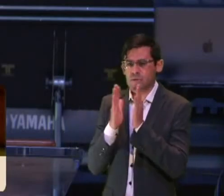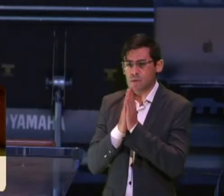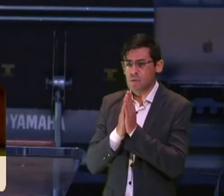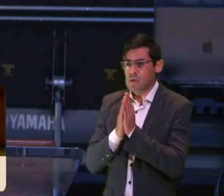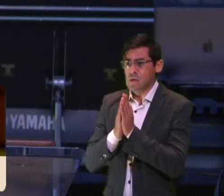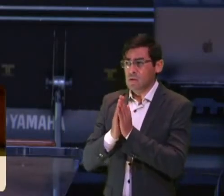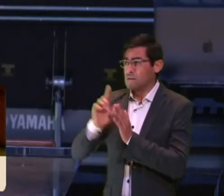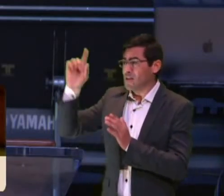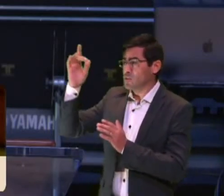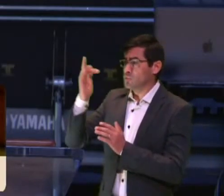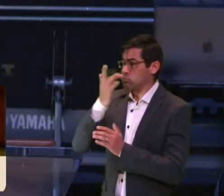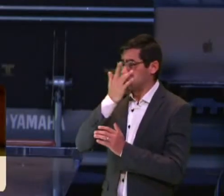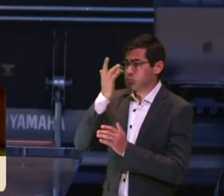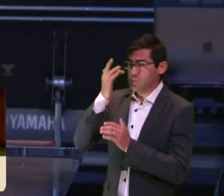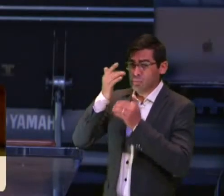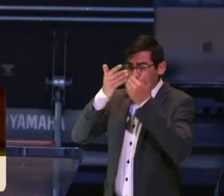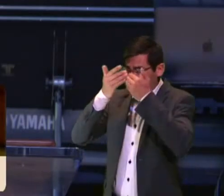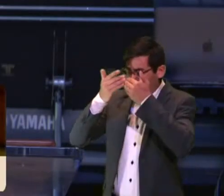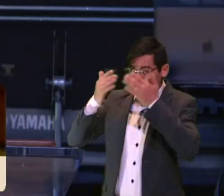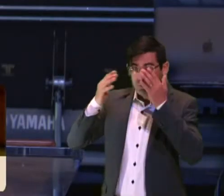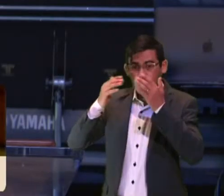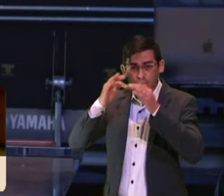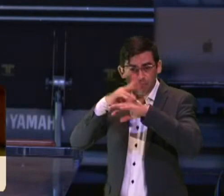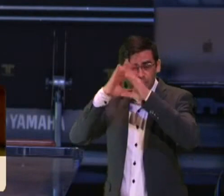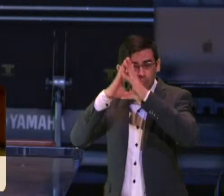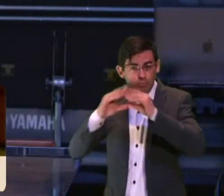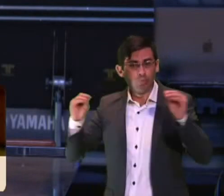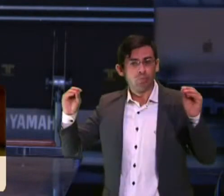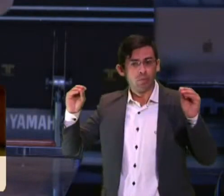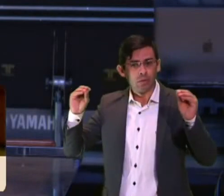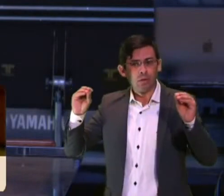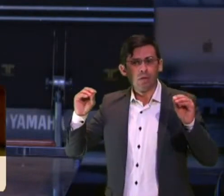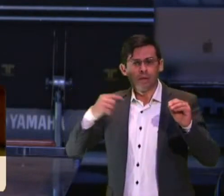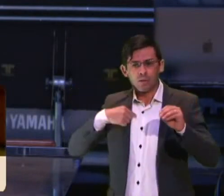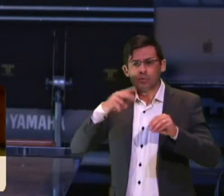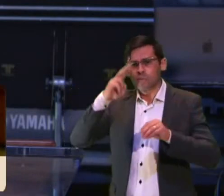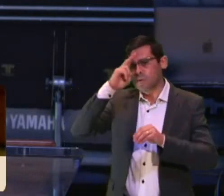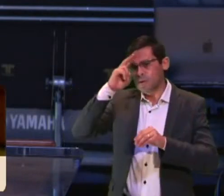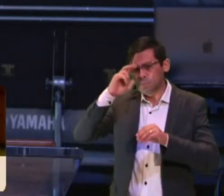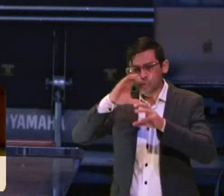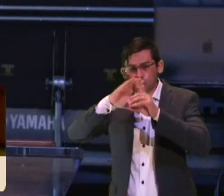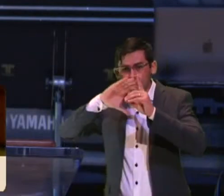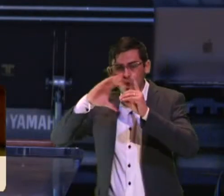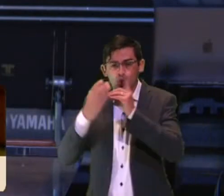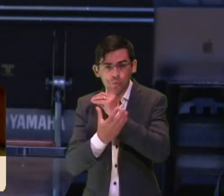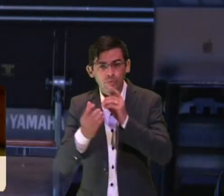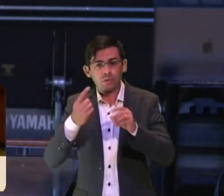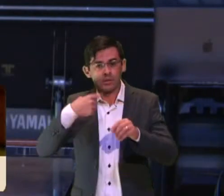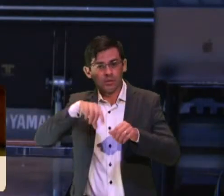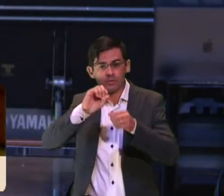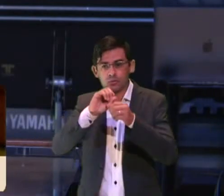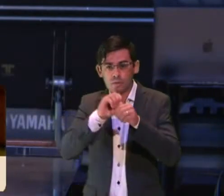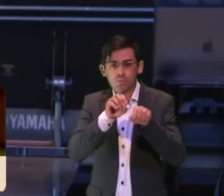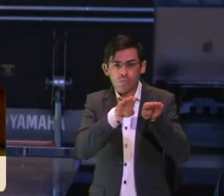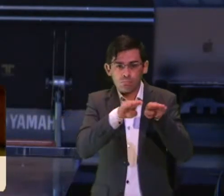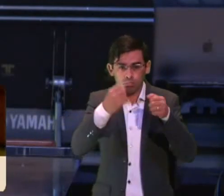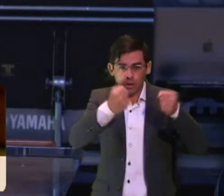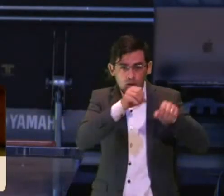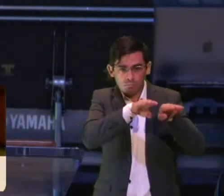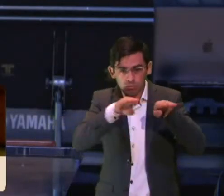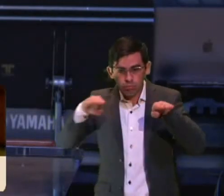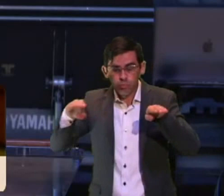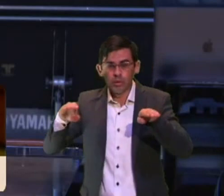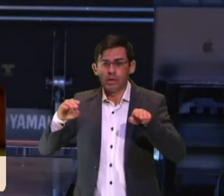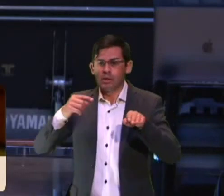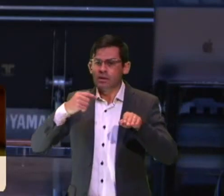foi curado. Eu lembro de um culto que nós fizemos drive-in, e eu orei por cura, e naquele dia eu recebi várias